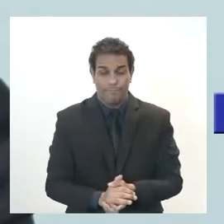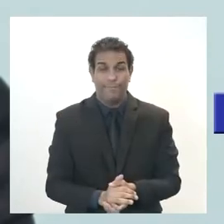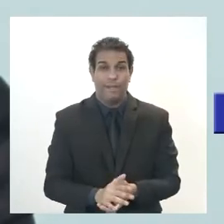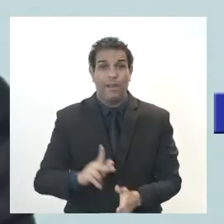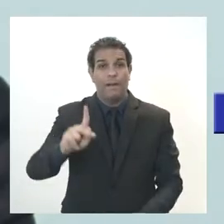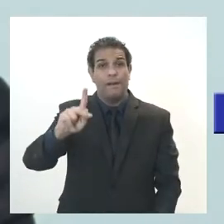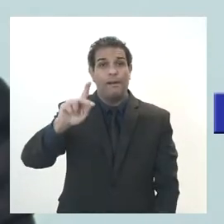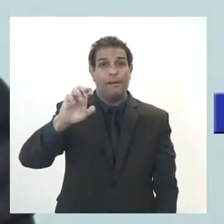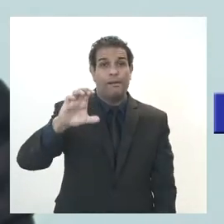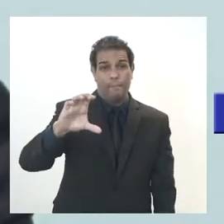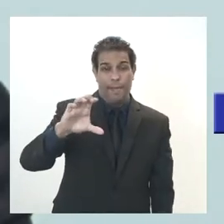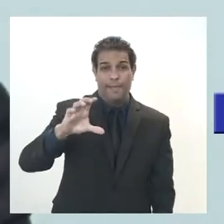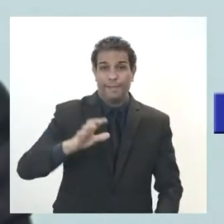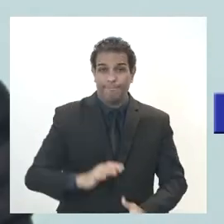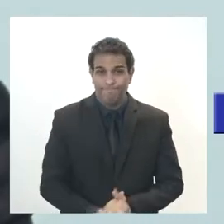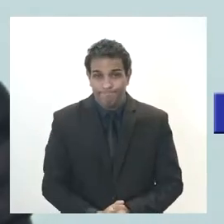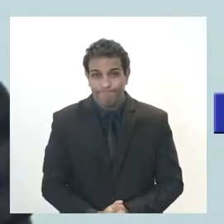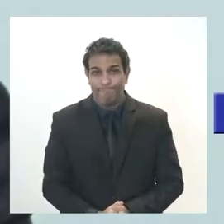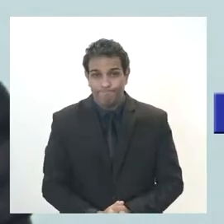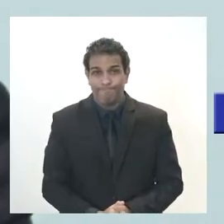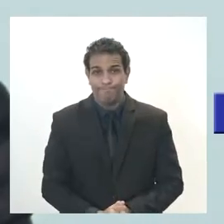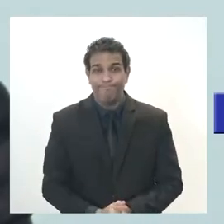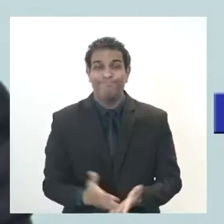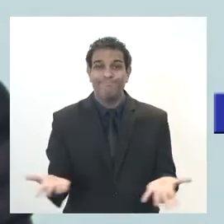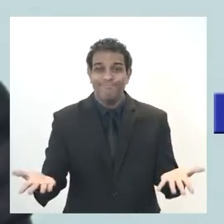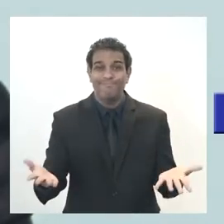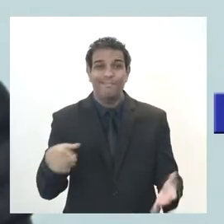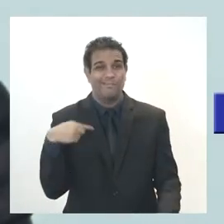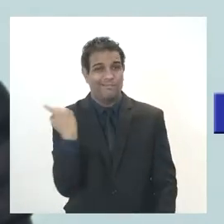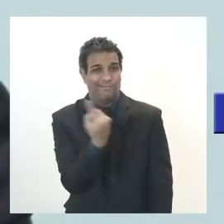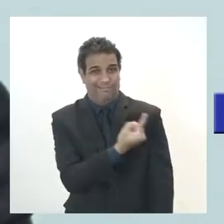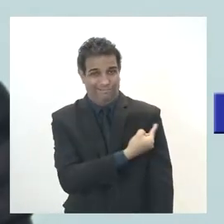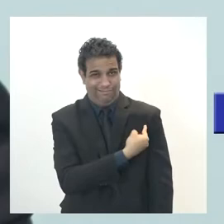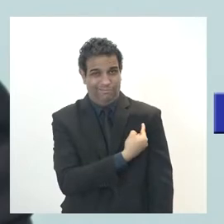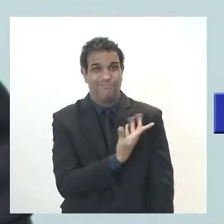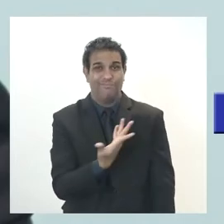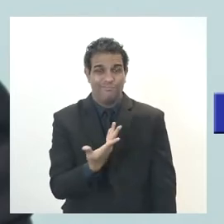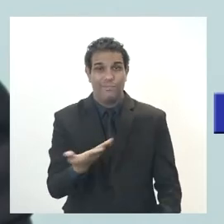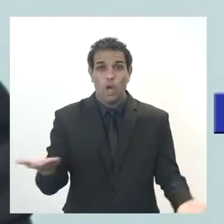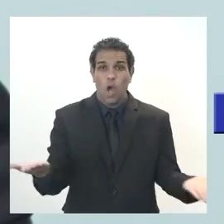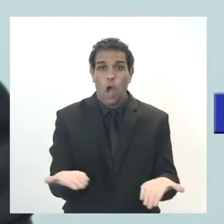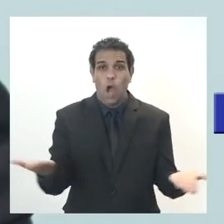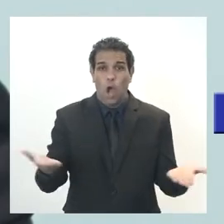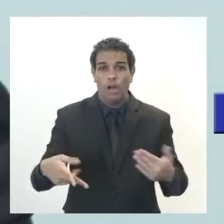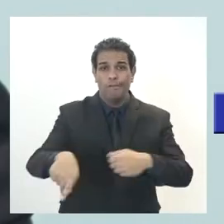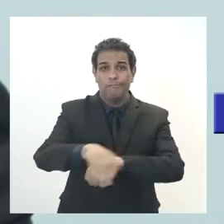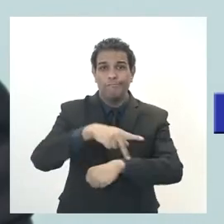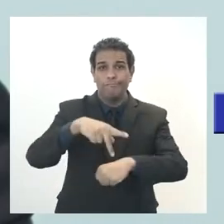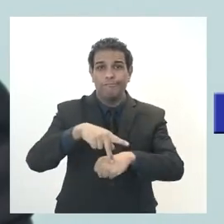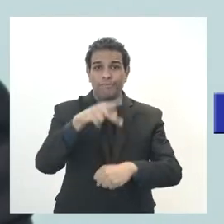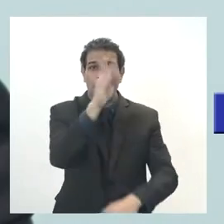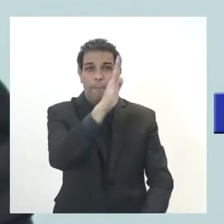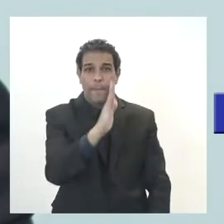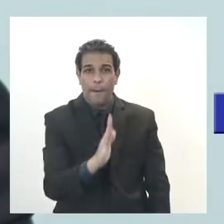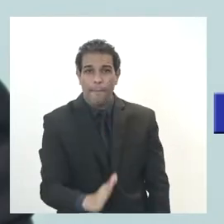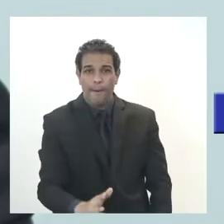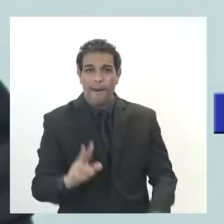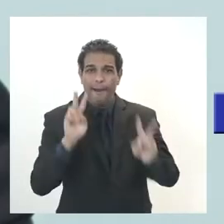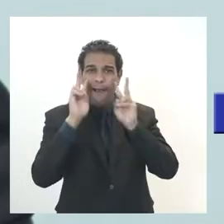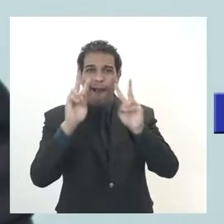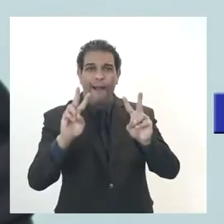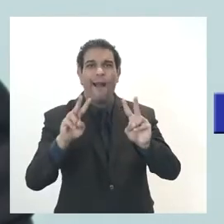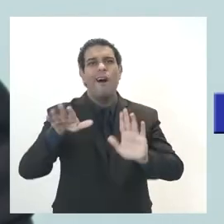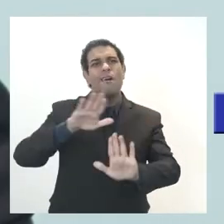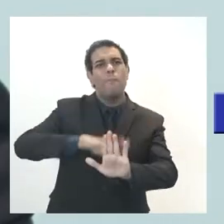PEC eu trago Paulo que nós estamos no país que é um país